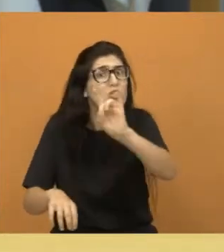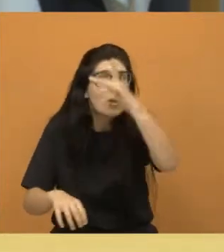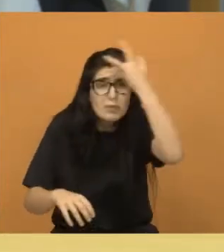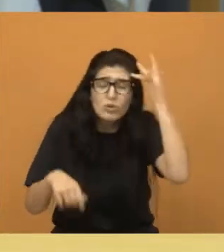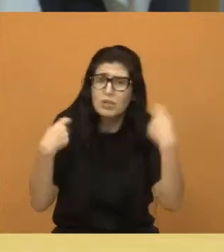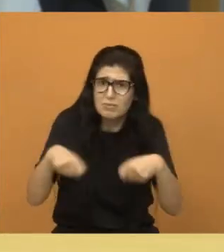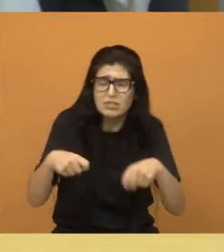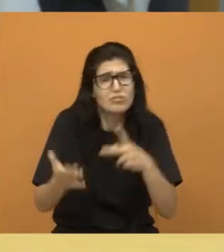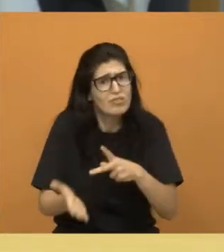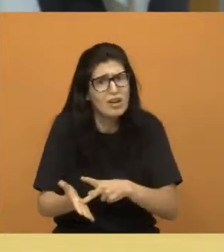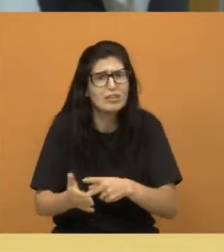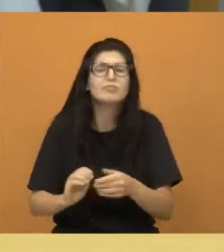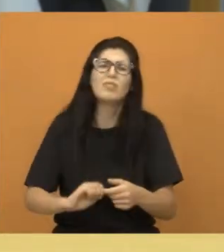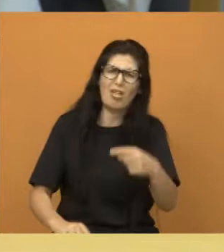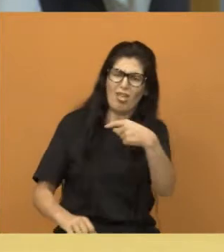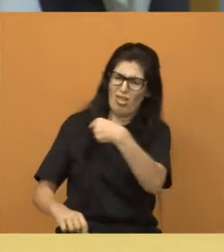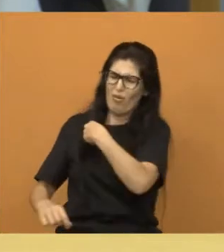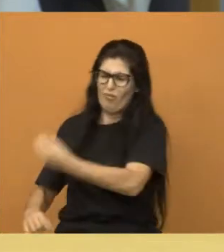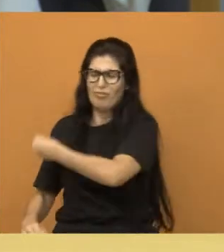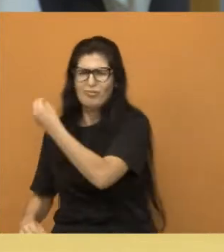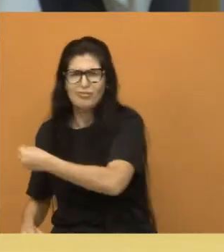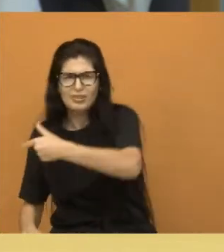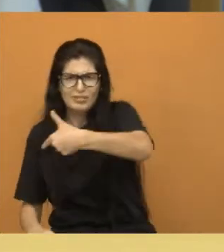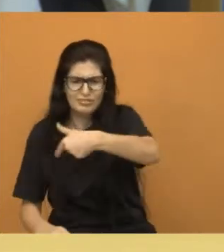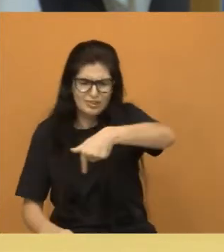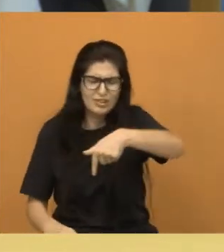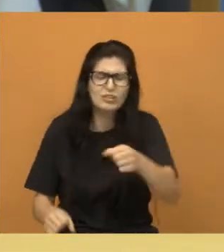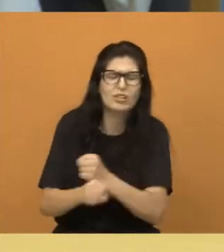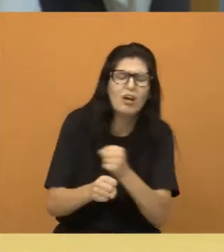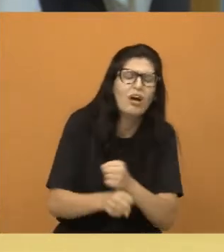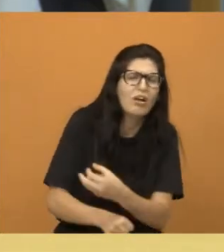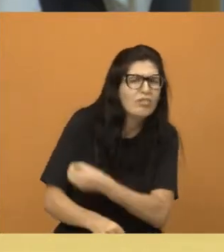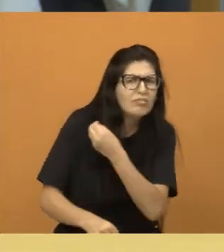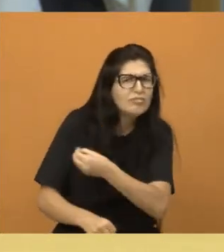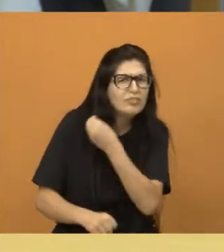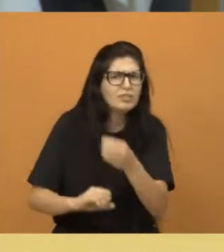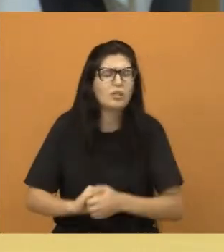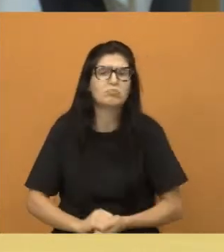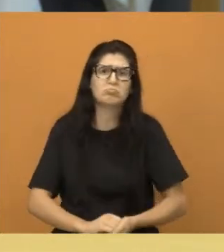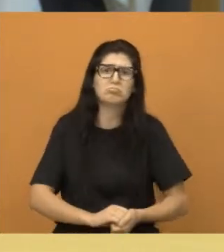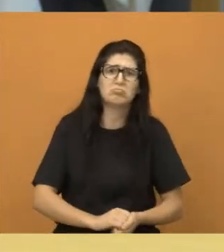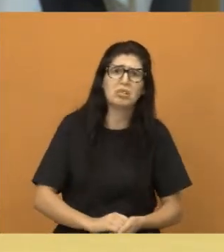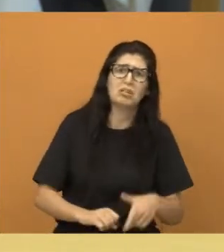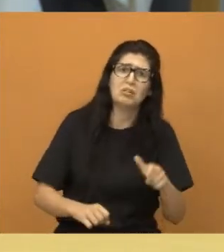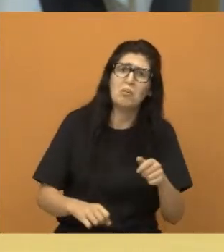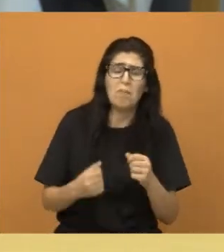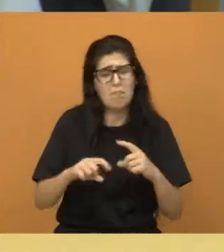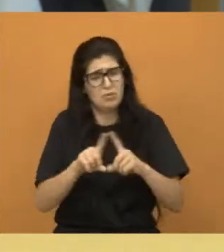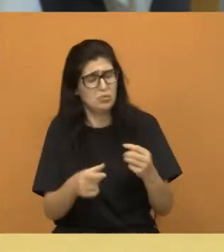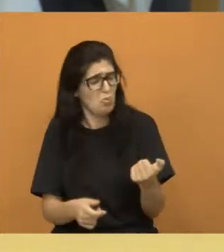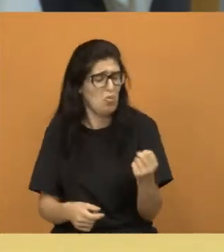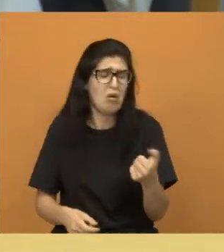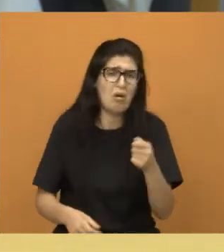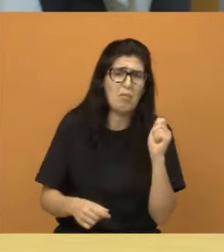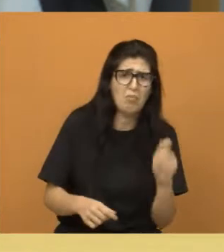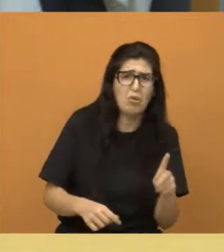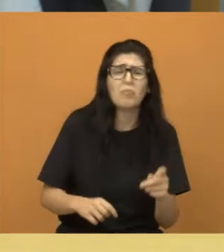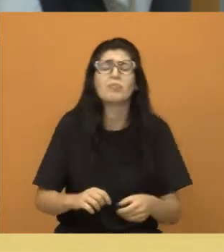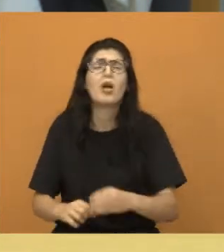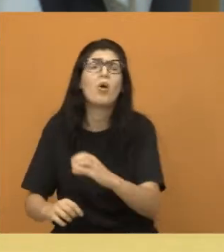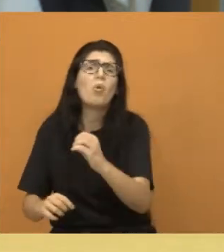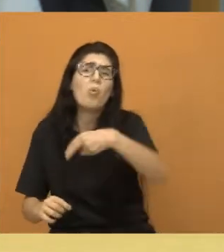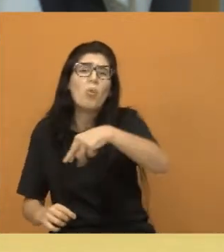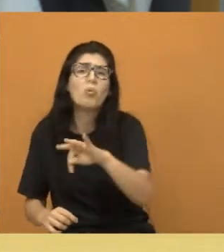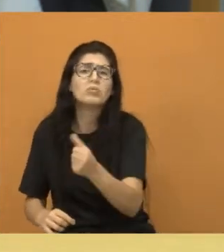público, mas tem muitos ali do SAI que estão se aposentando. Que nem aqui, contador. Tem um atuando